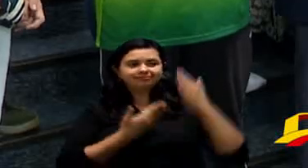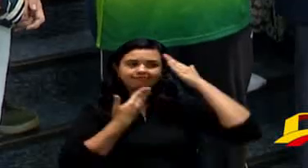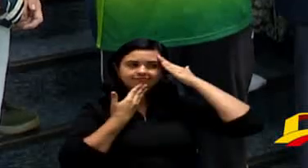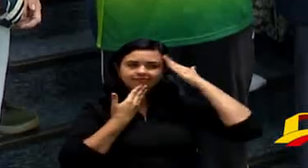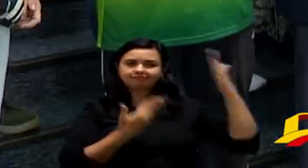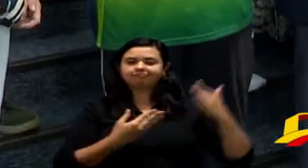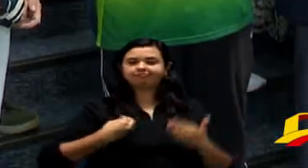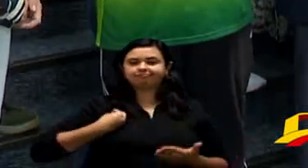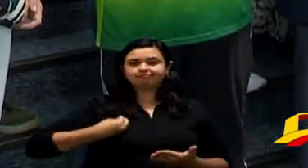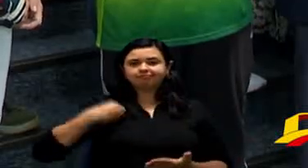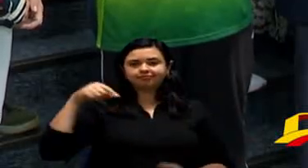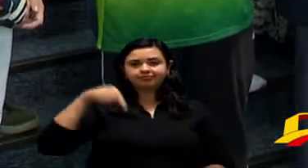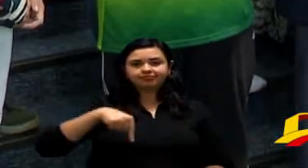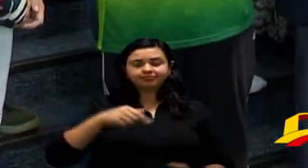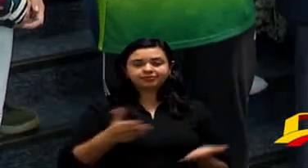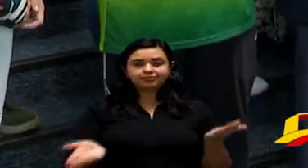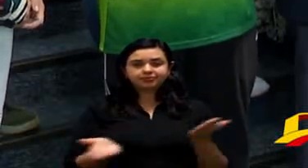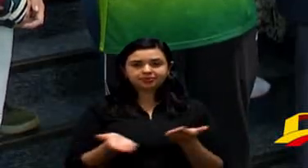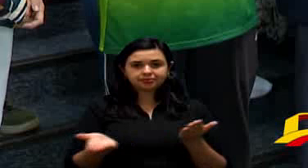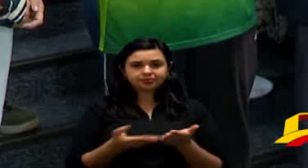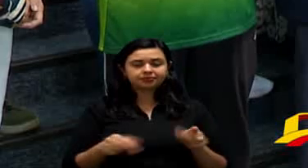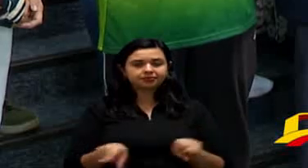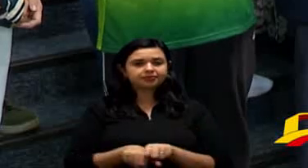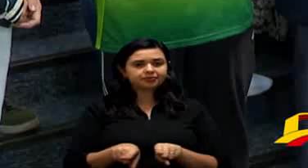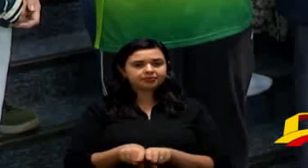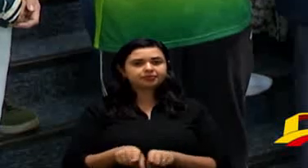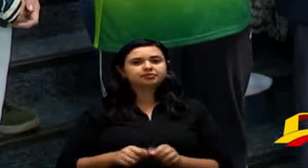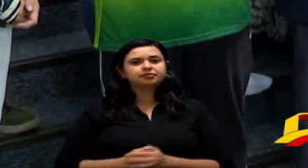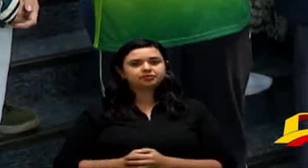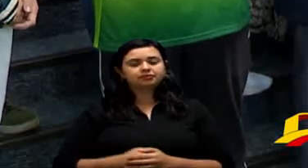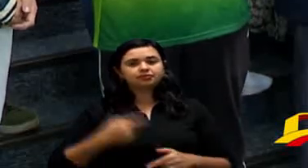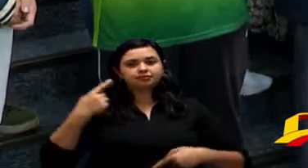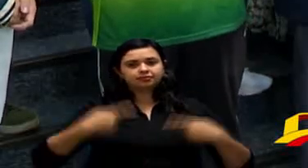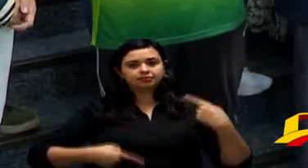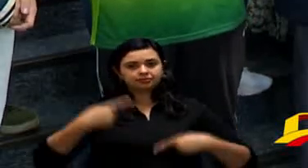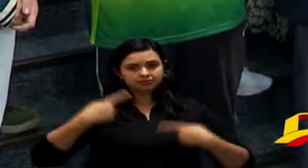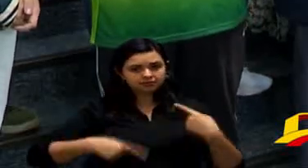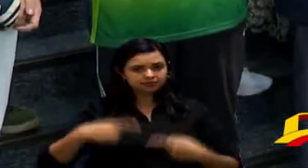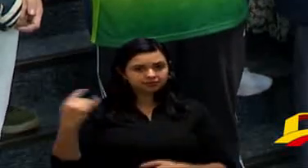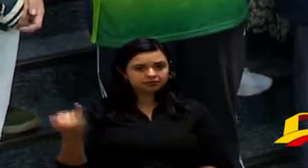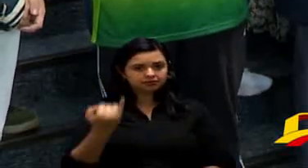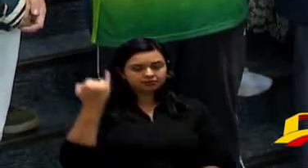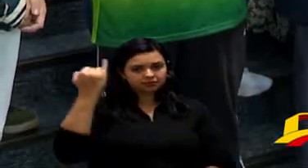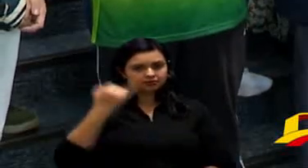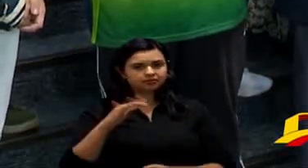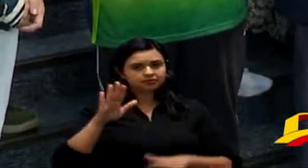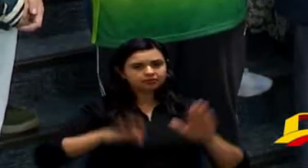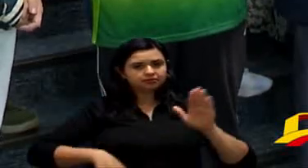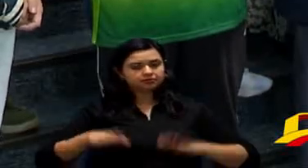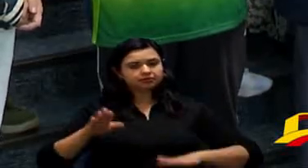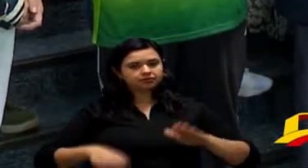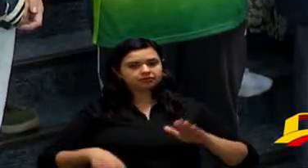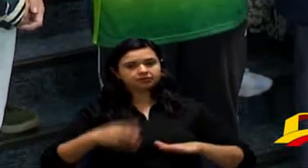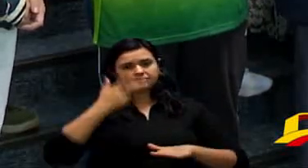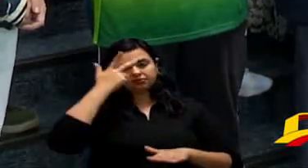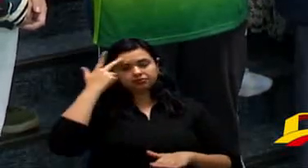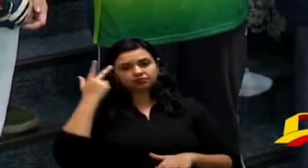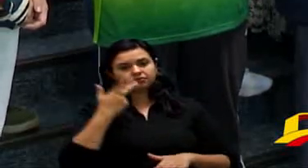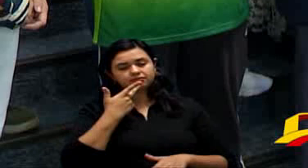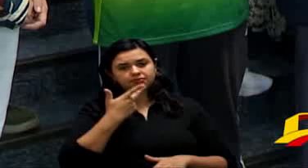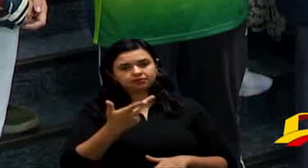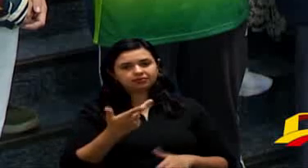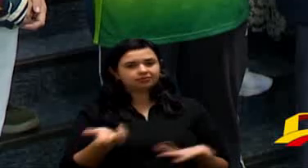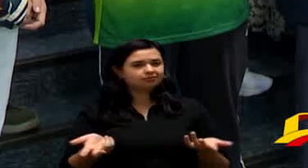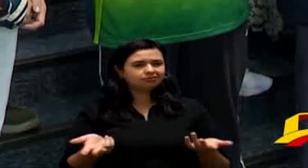estarem presentes aqui na Câmara hoje teve um embate importante que é importante Sim muitas vezes as pessoas falam ai